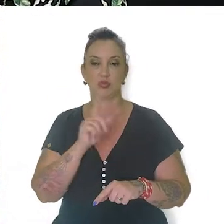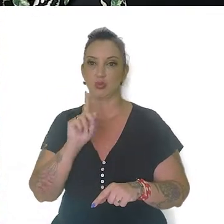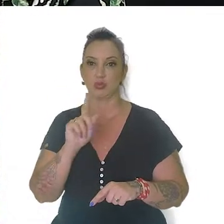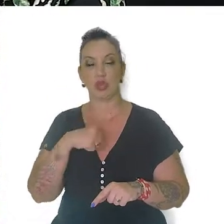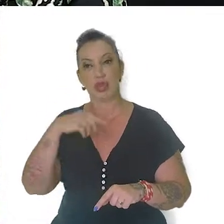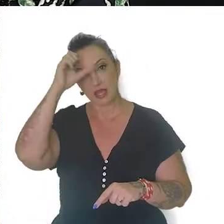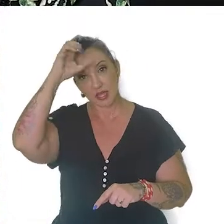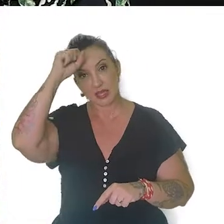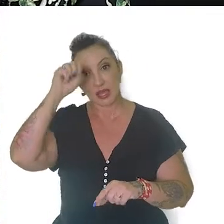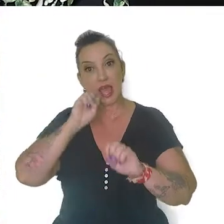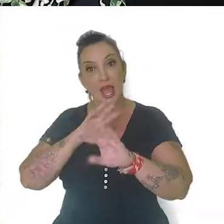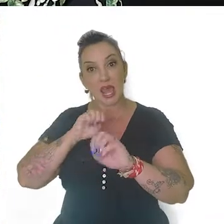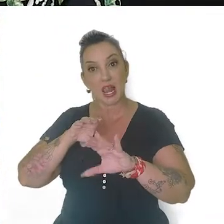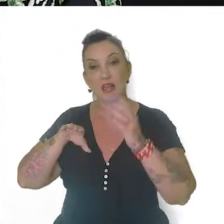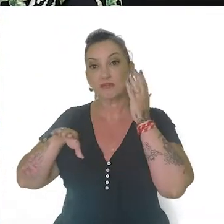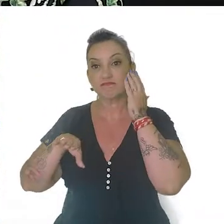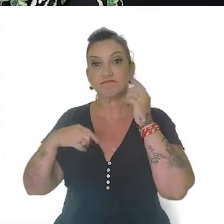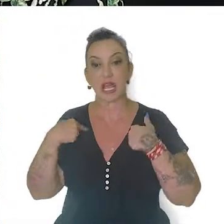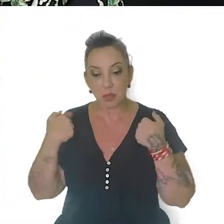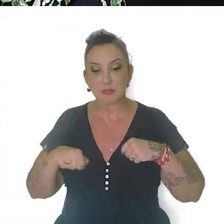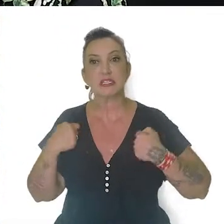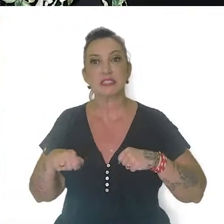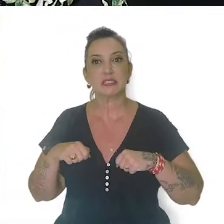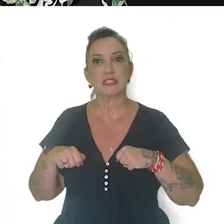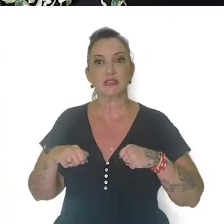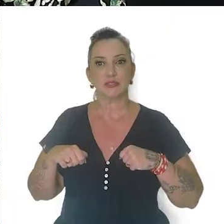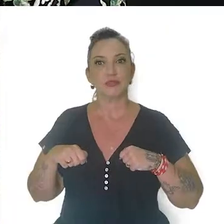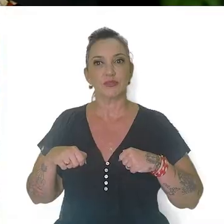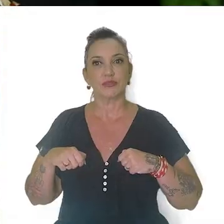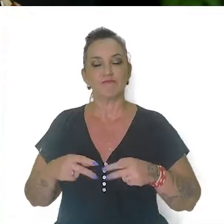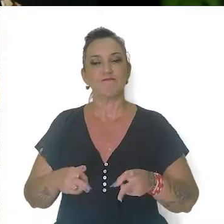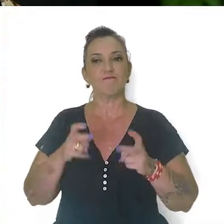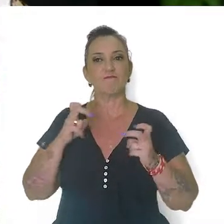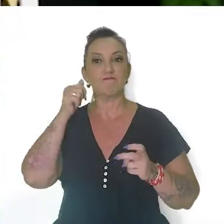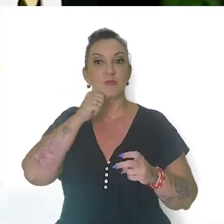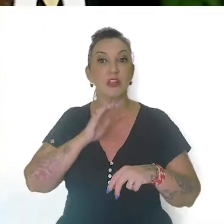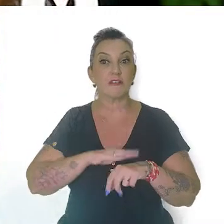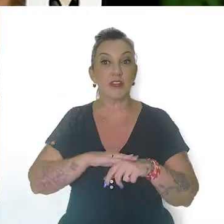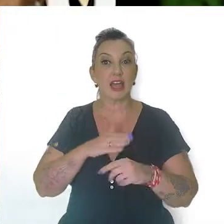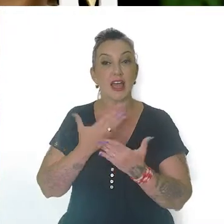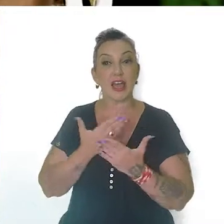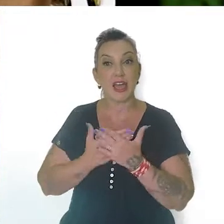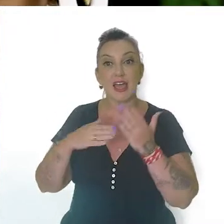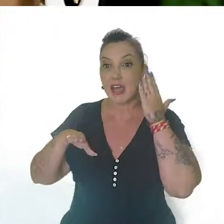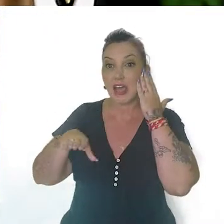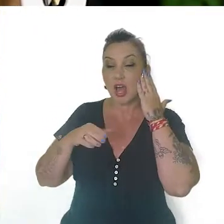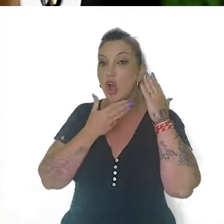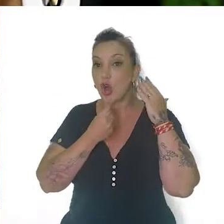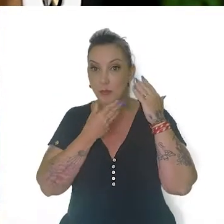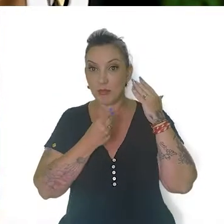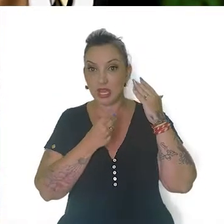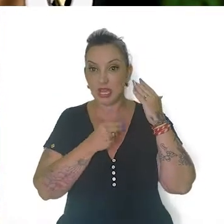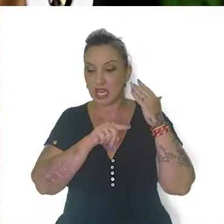E aí eu aprendi a dar aula de discotecagem, porque eu falei, eu percebi que uma mulher fazendo aula de discotecagem